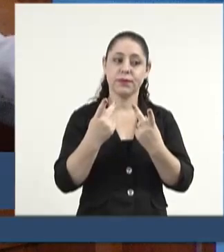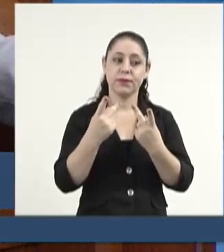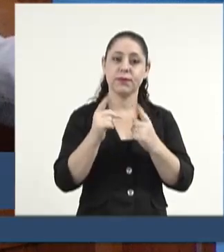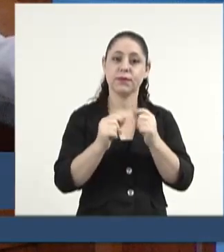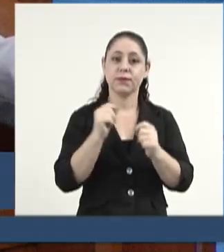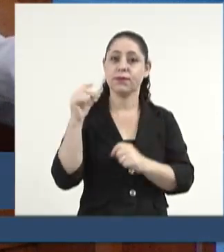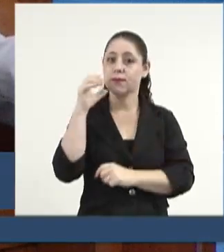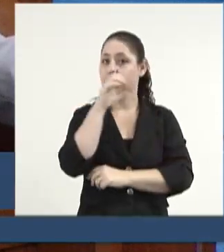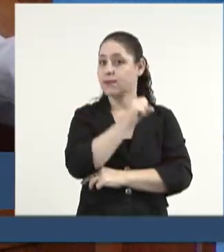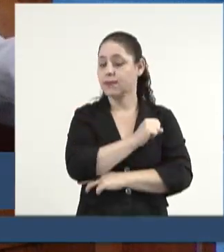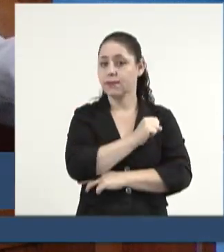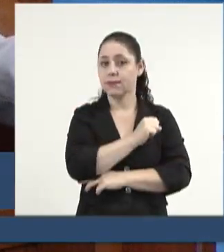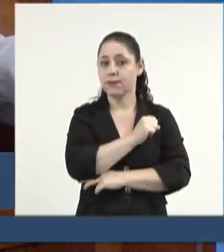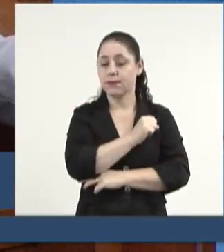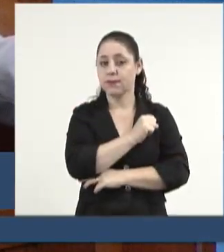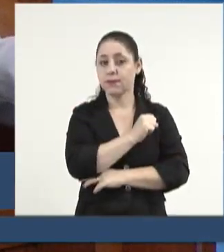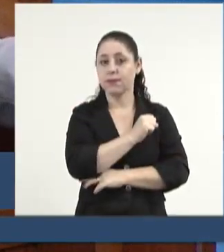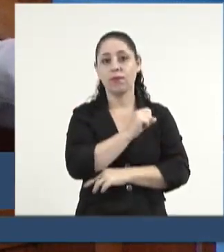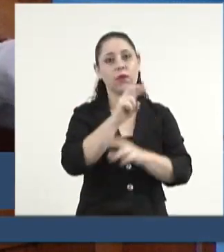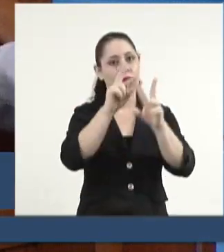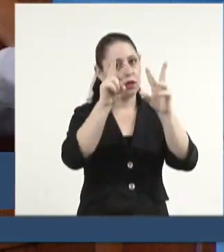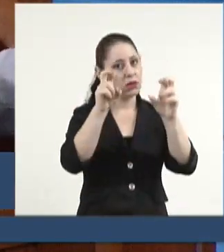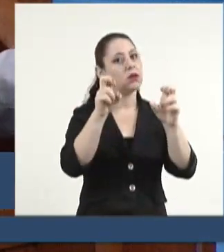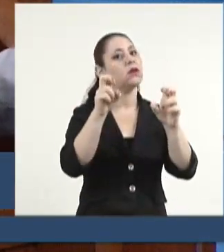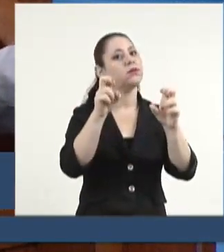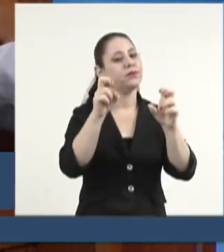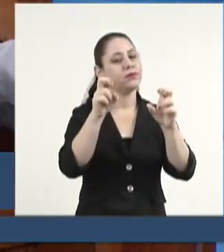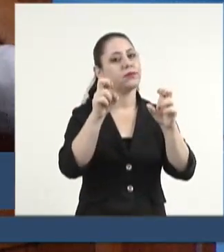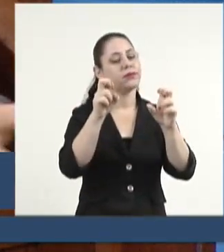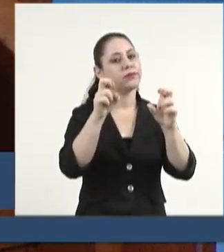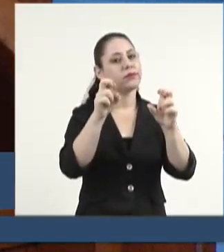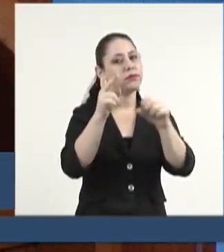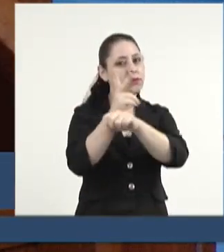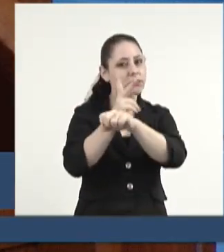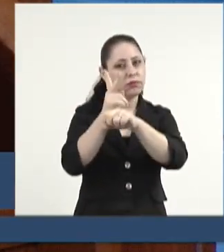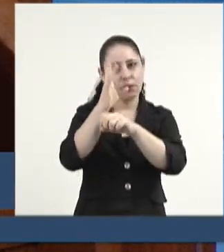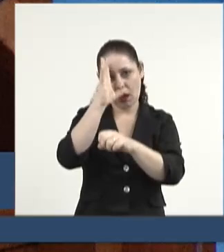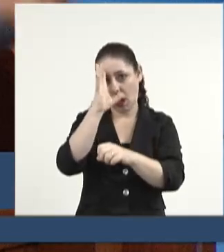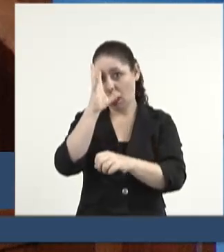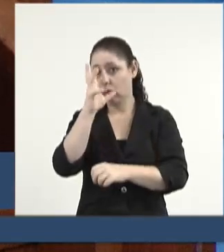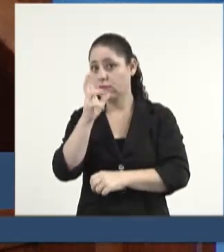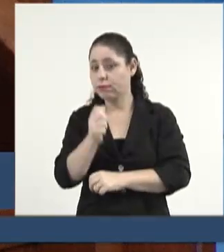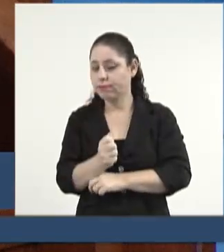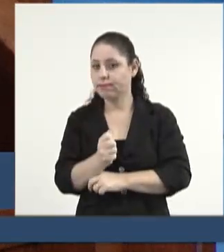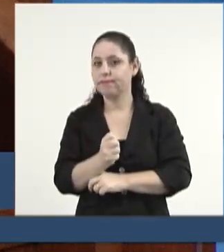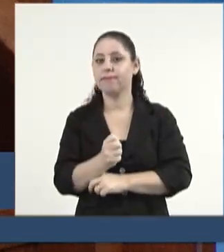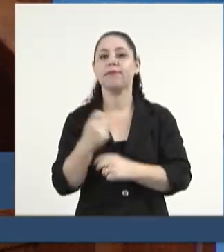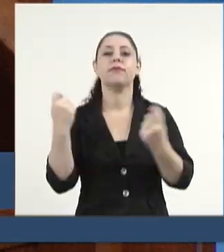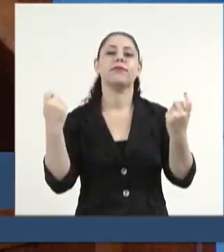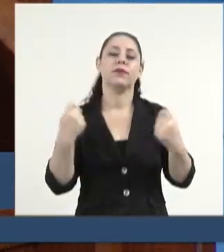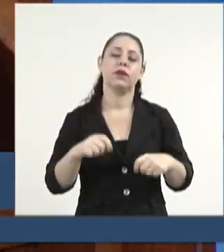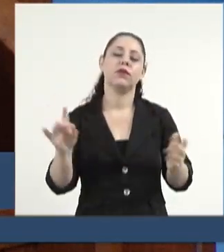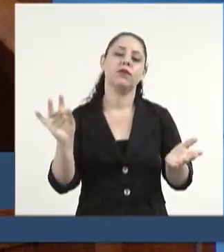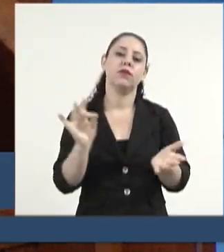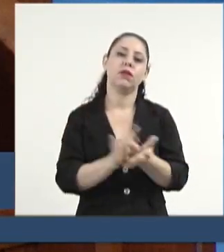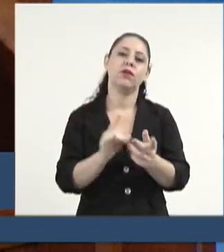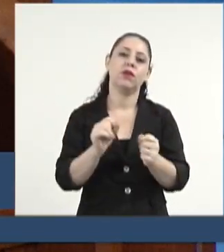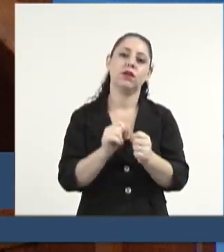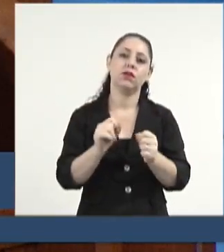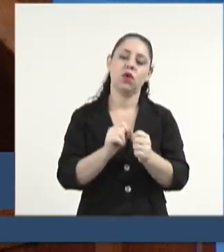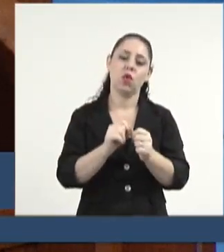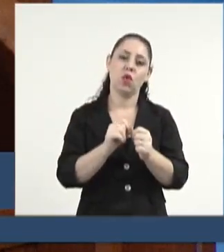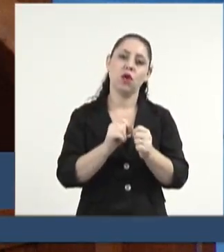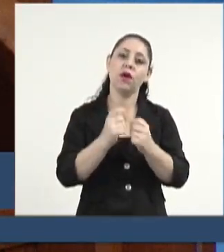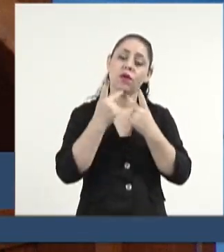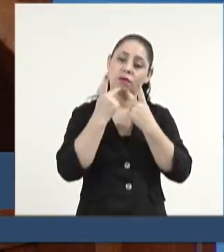da rapidez com que esse tema está sendo tratado e buscadas as soluções dele. Então, é preciso também fazer esse